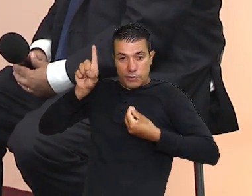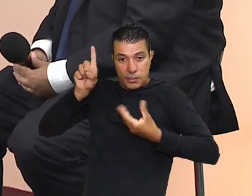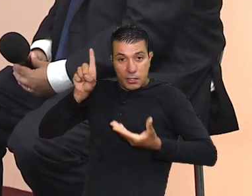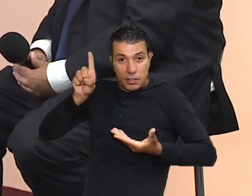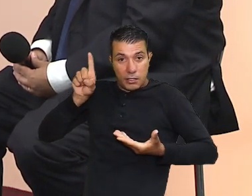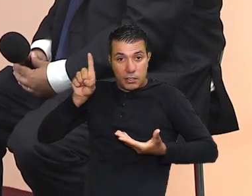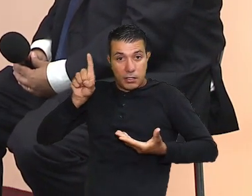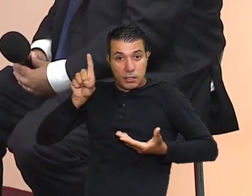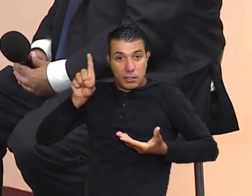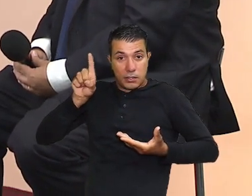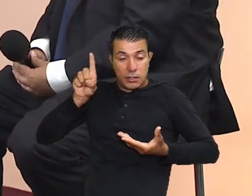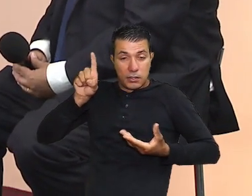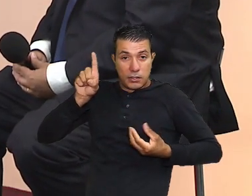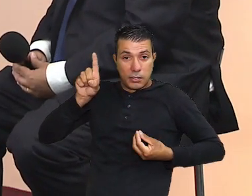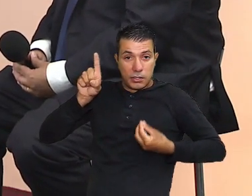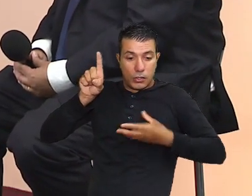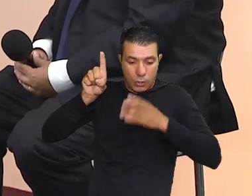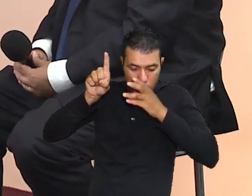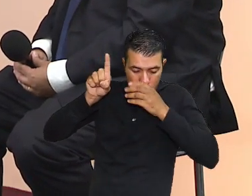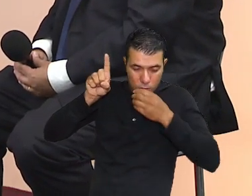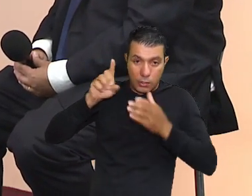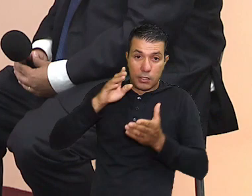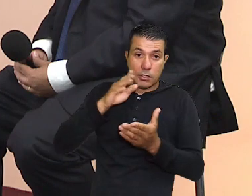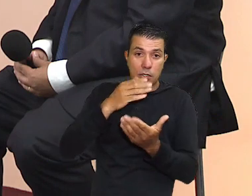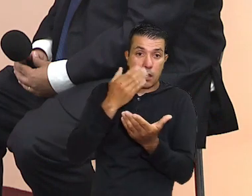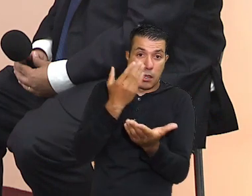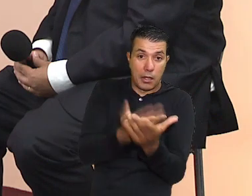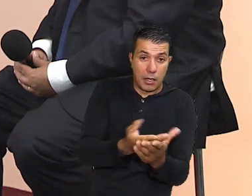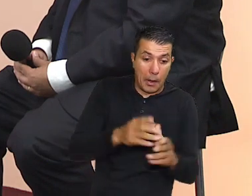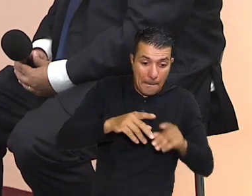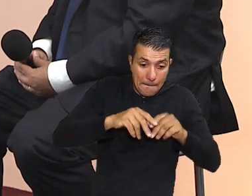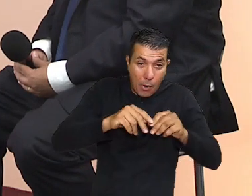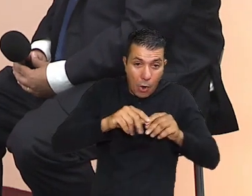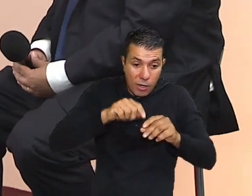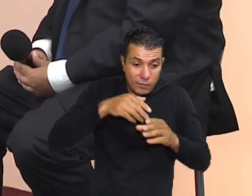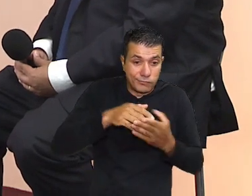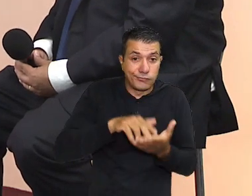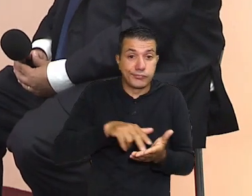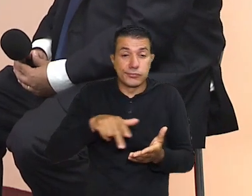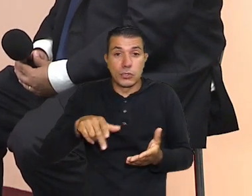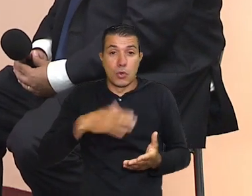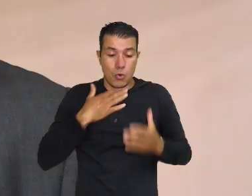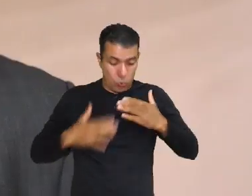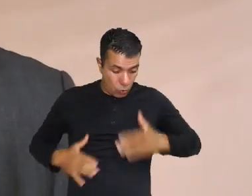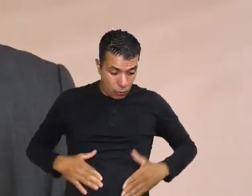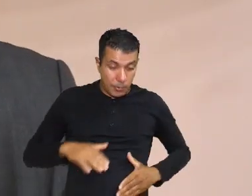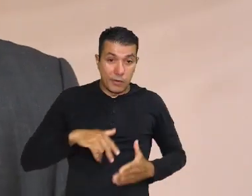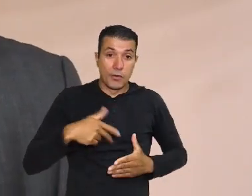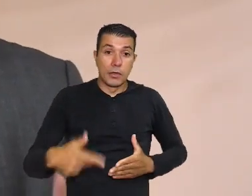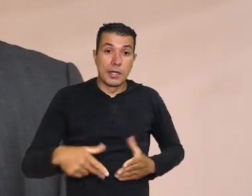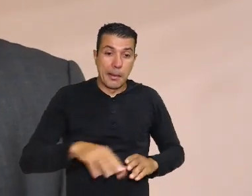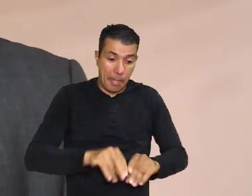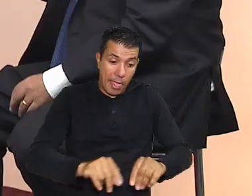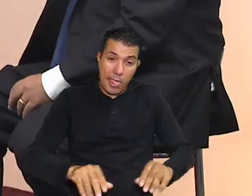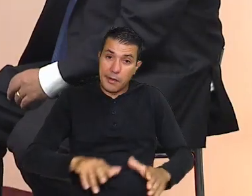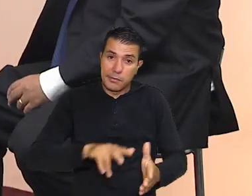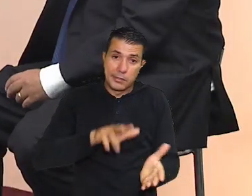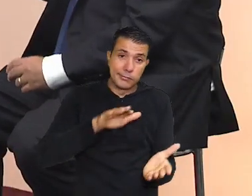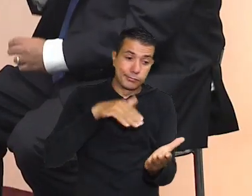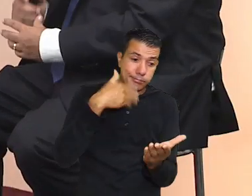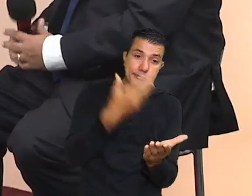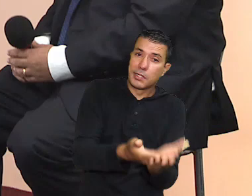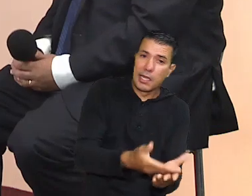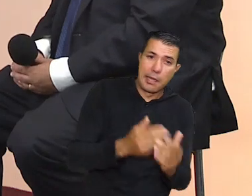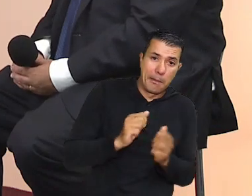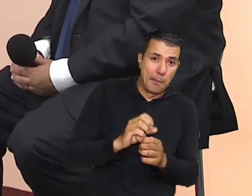em Deus, ele volta para a sua origem, ok? E o homem, que é o pó, que veio do pó, o corpo humano, ele volta para a terra. É isso mesmo, pastor? Isso mesmo.